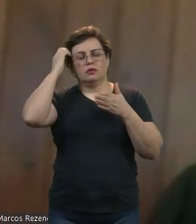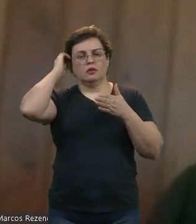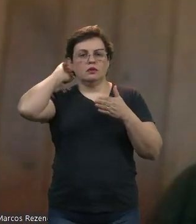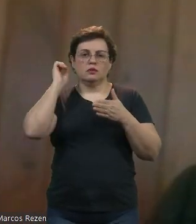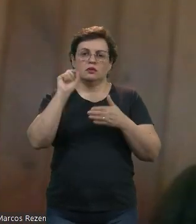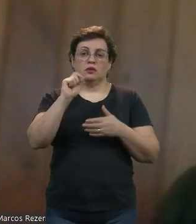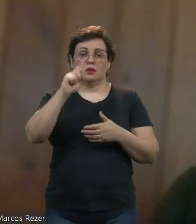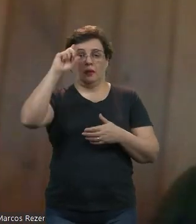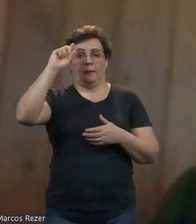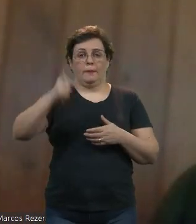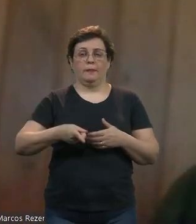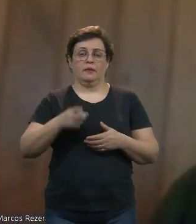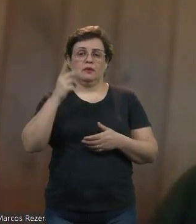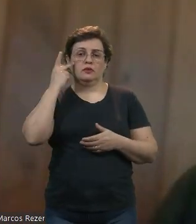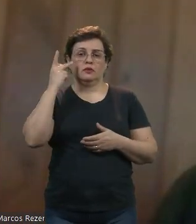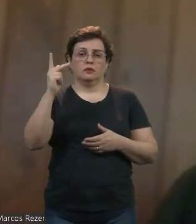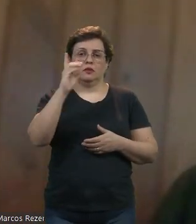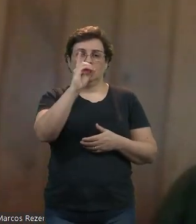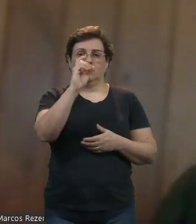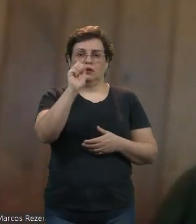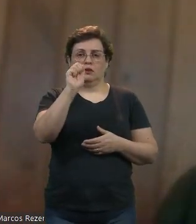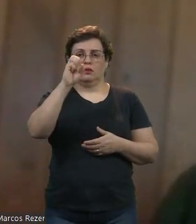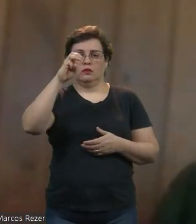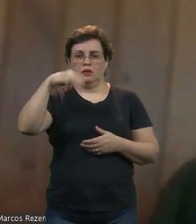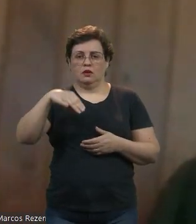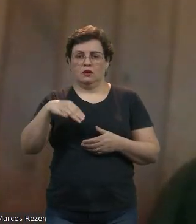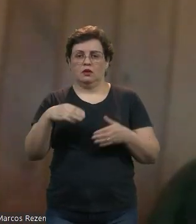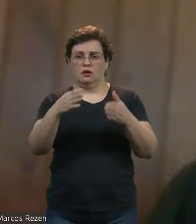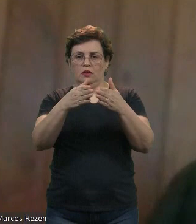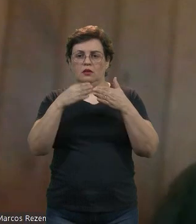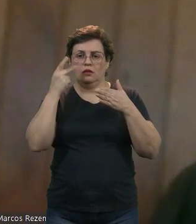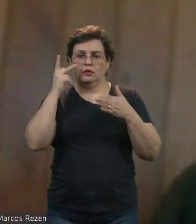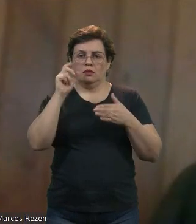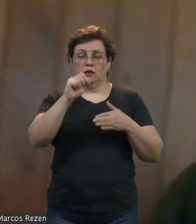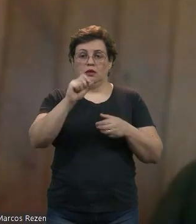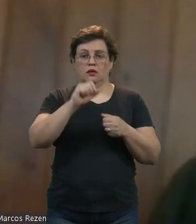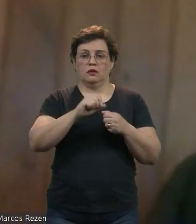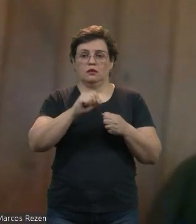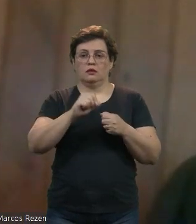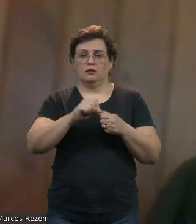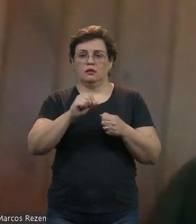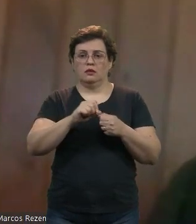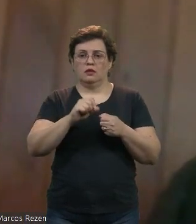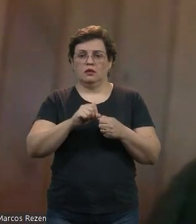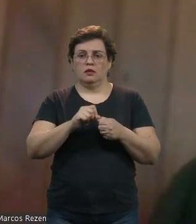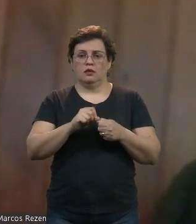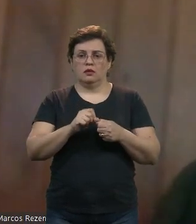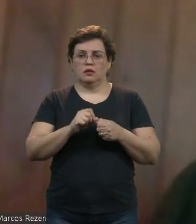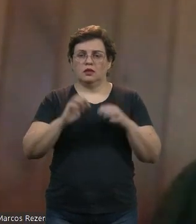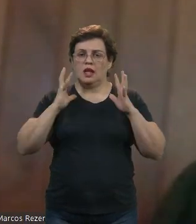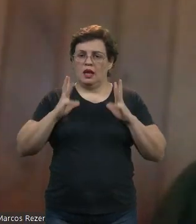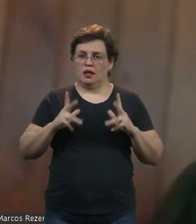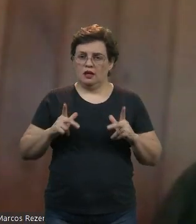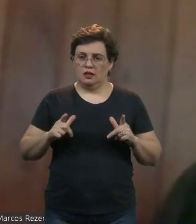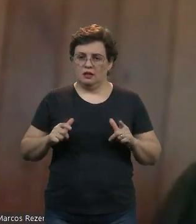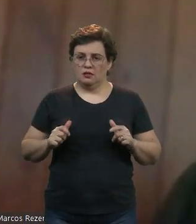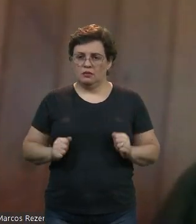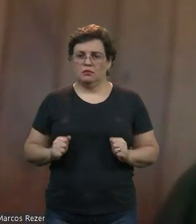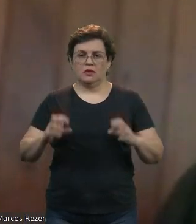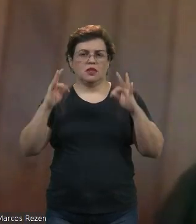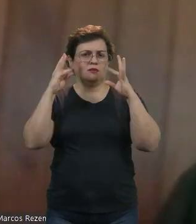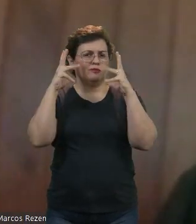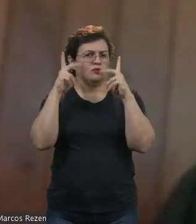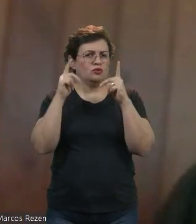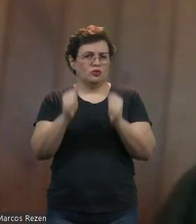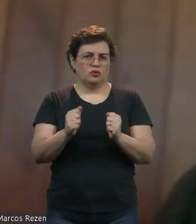ao Departamento de Água e Esgoto de Marília solicitação para que realize a higienização e limpeza de todas